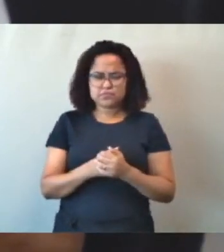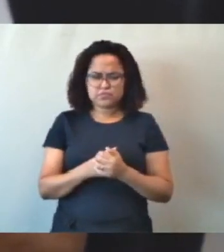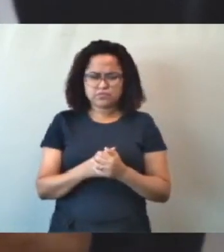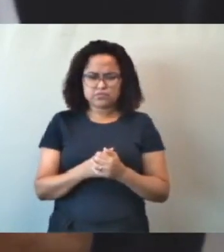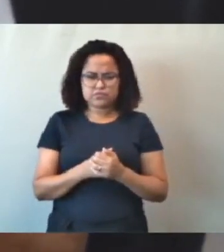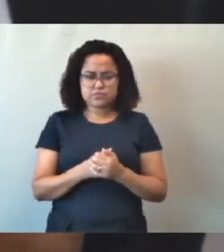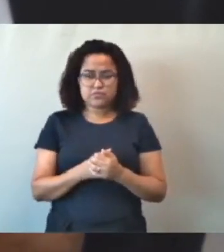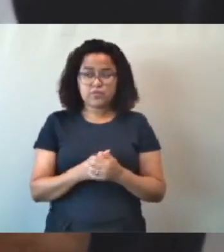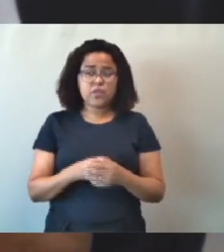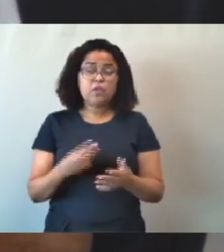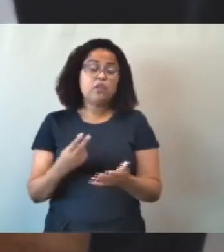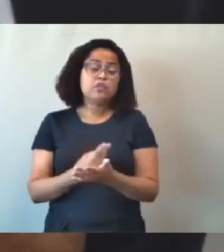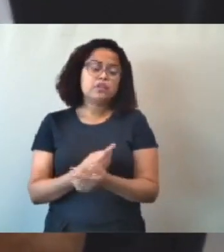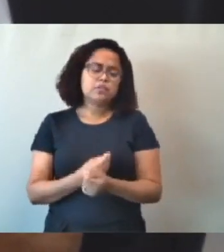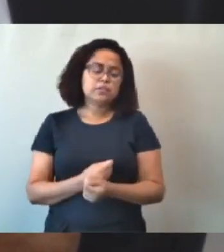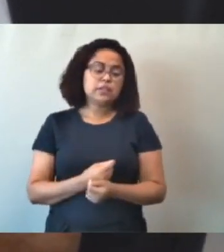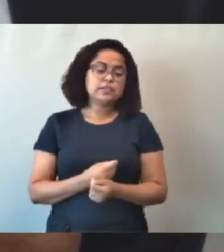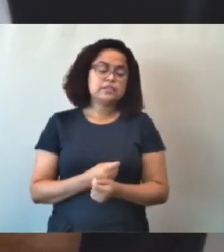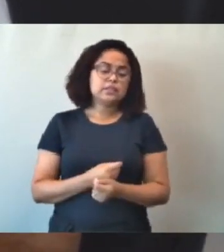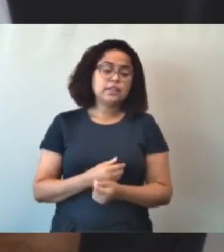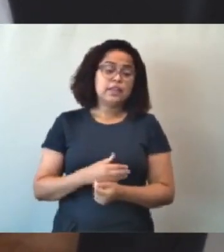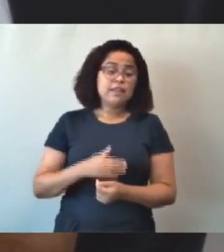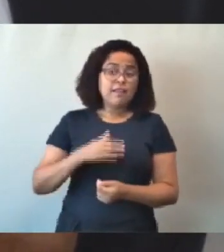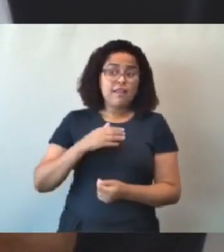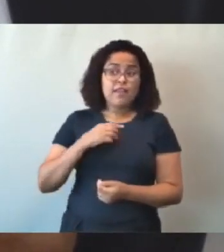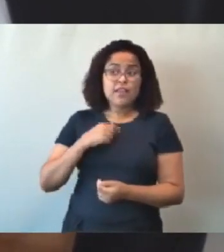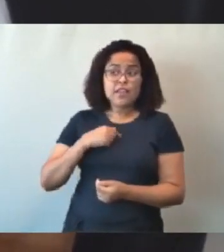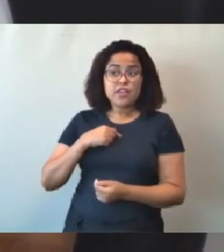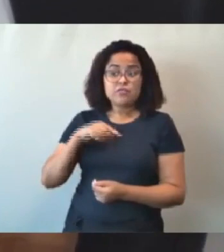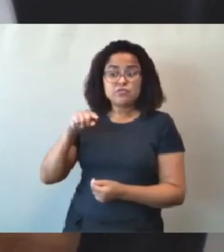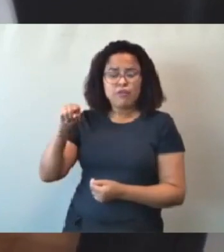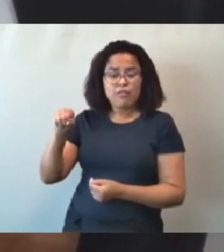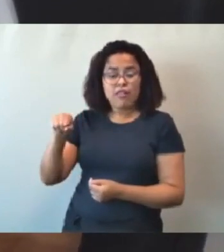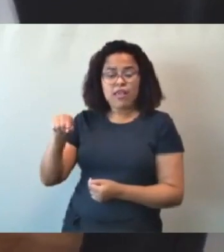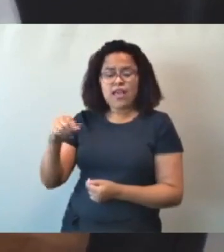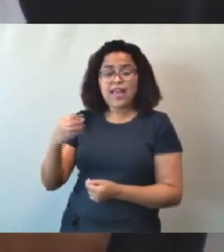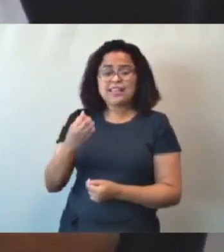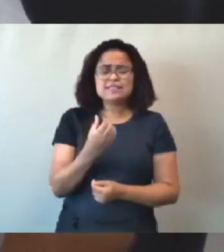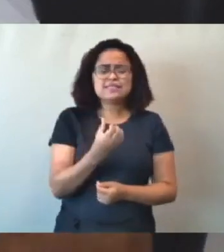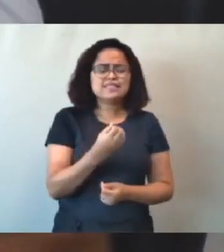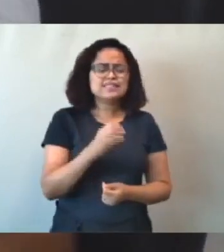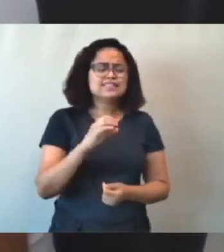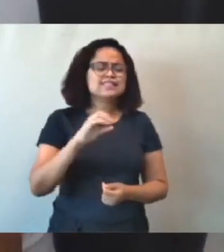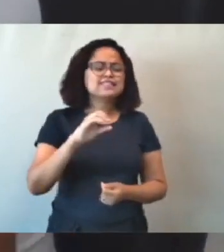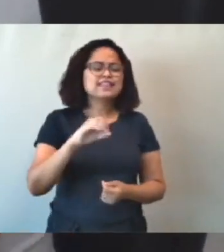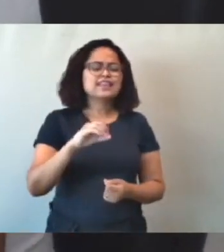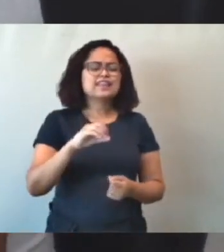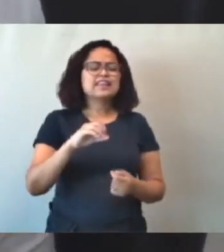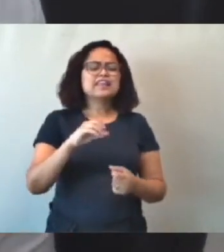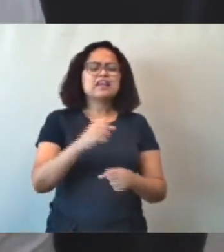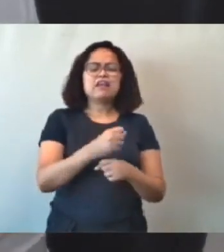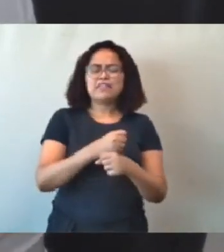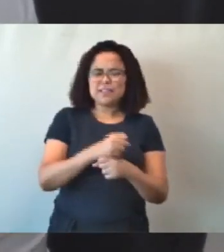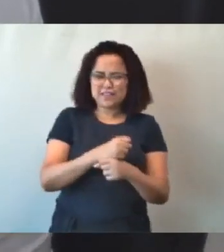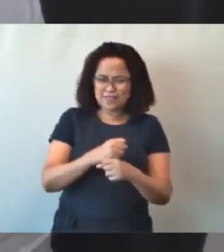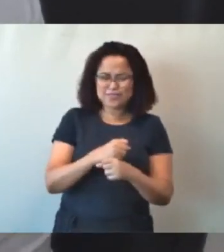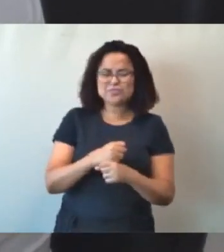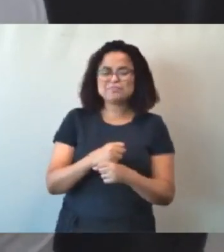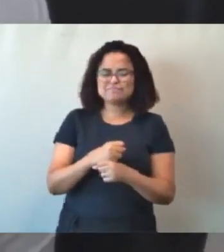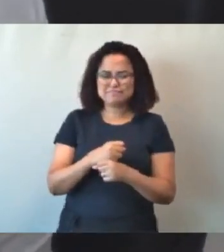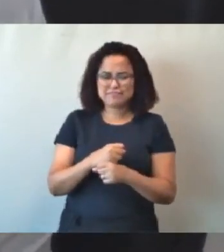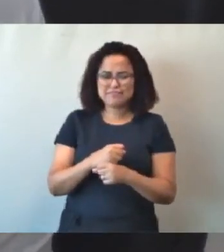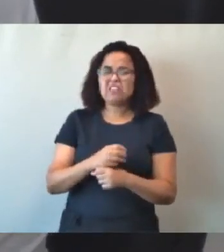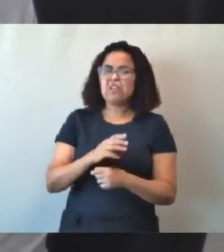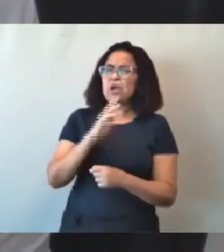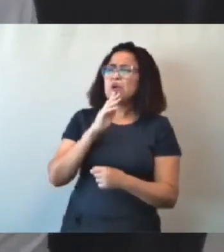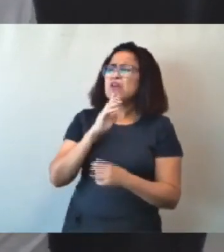Eu estou na Abílio Machado há 60 anos. Eu nasci na Abílio Machado como comerciante. Então, a gente conhece lá tudo que aconteceu